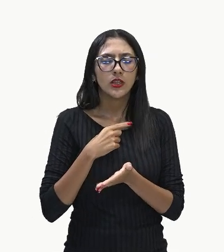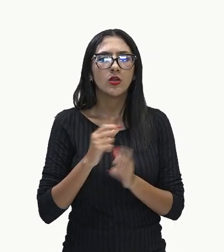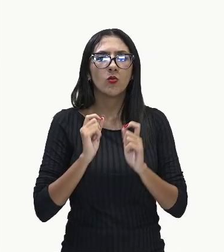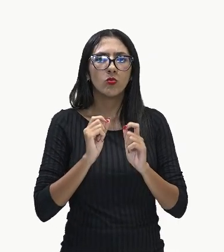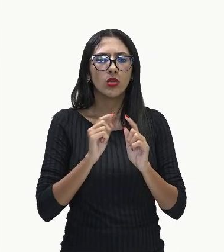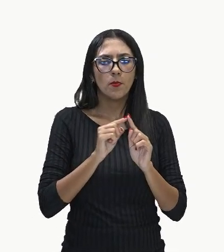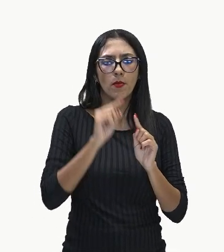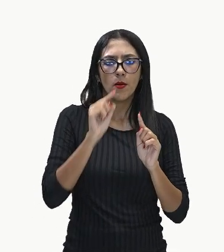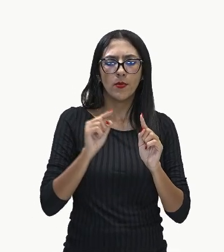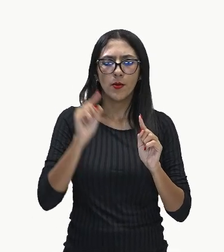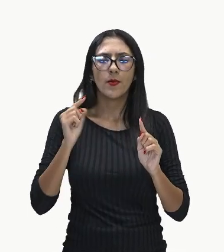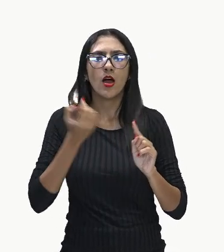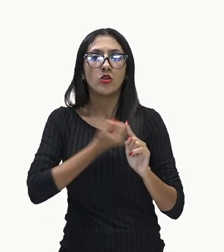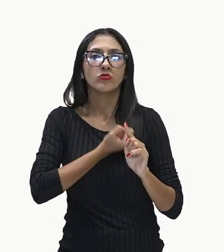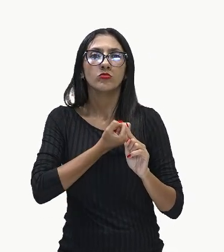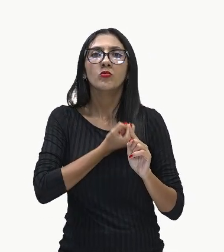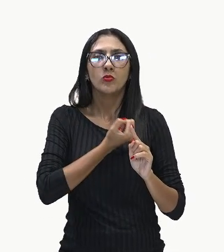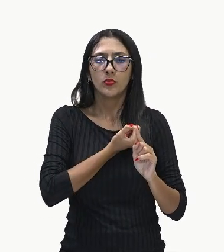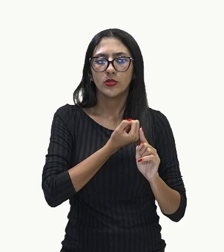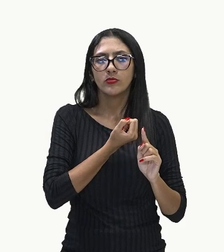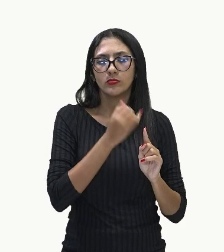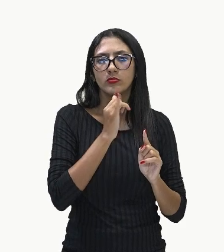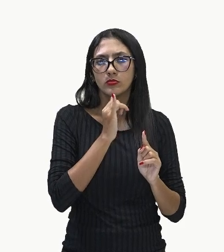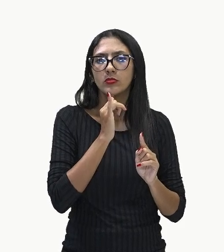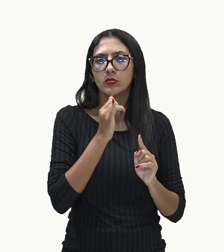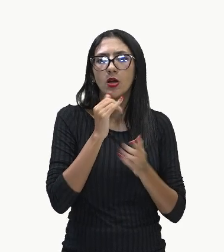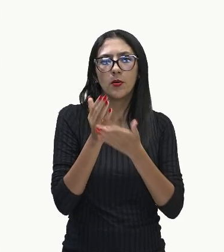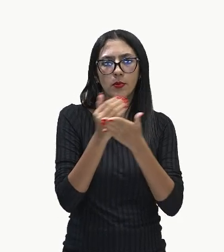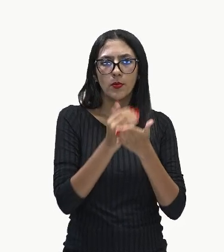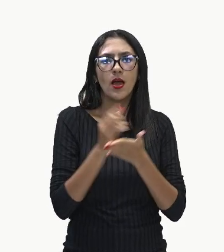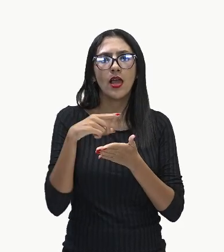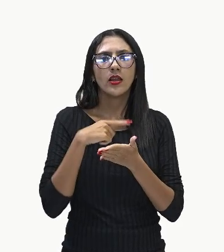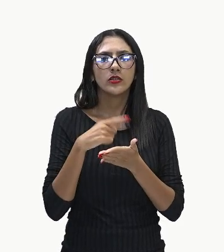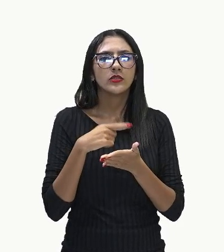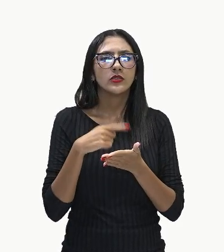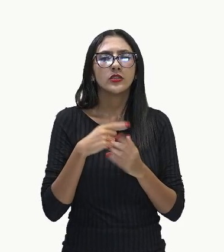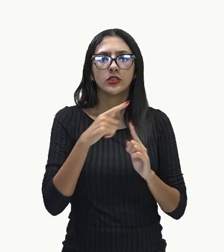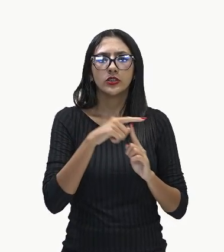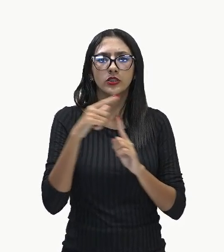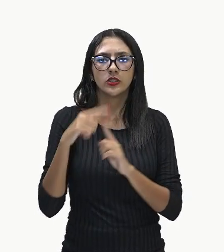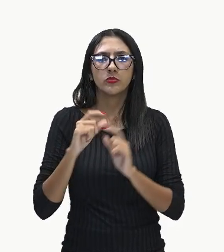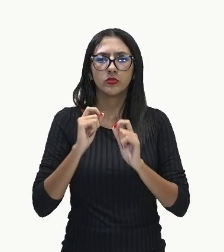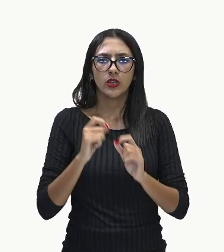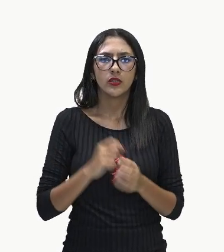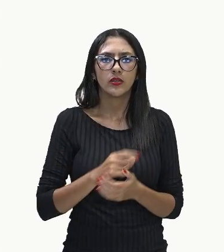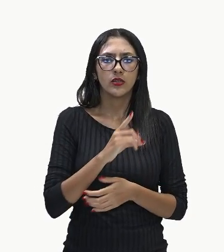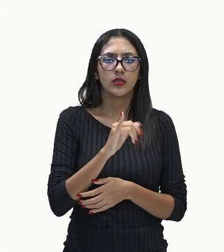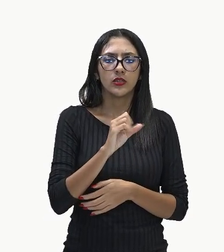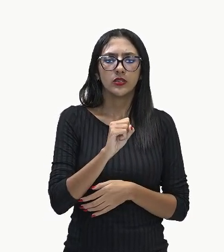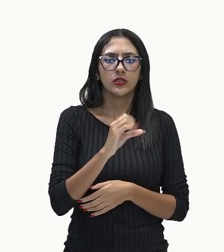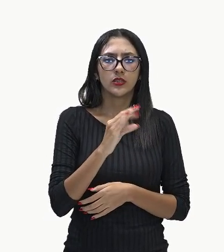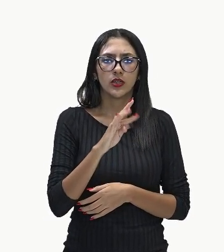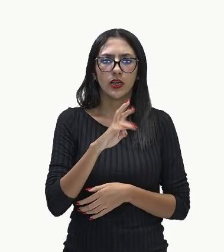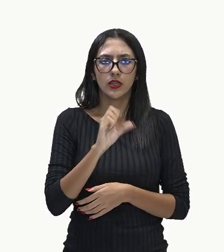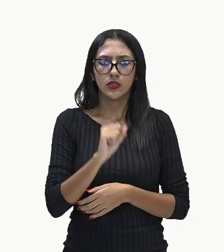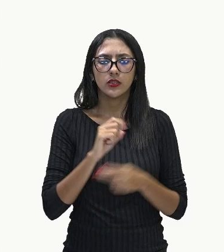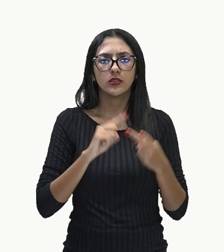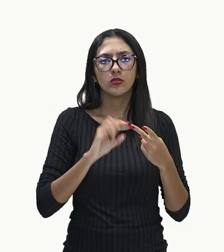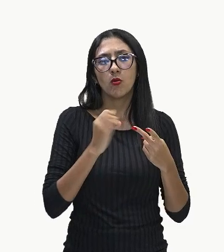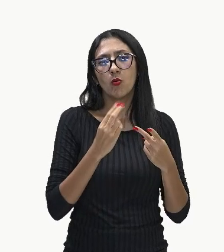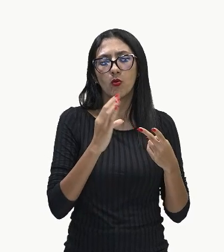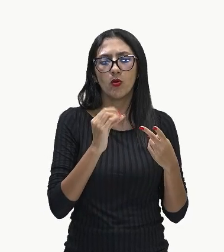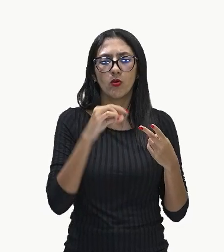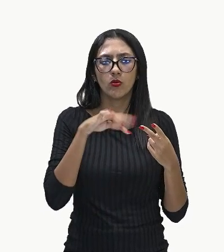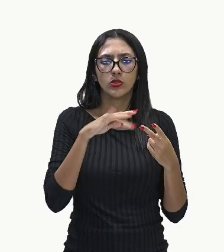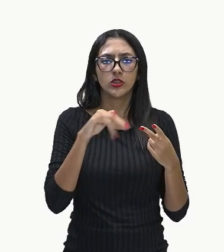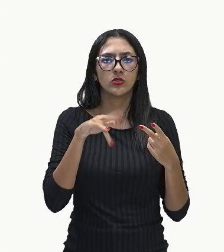escala numérica, tá bom? E elas são classificadas em discretas ou contínuas.